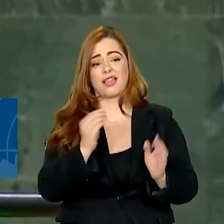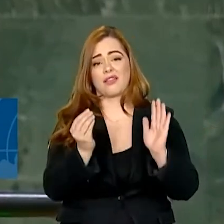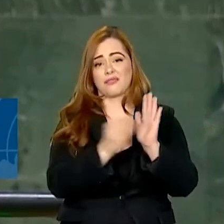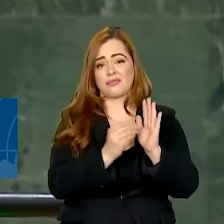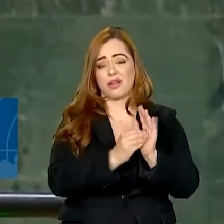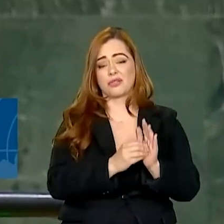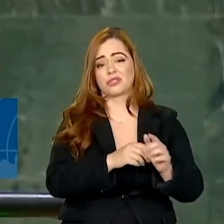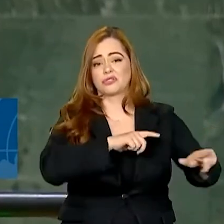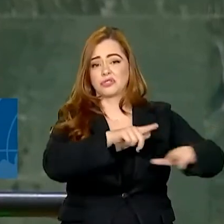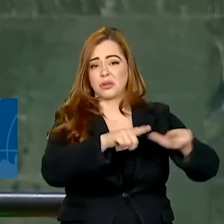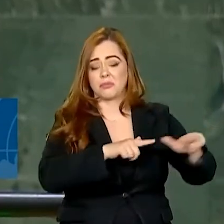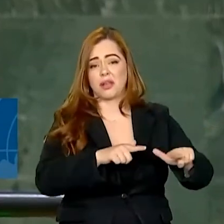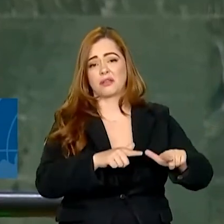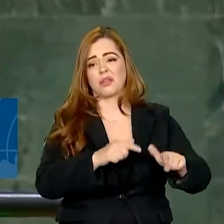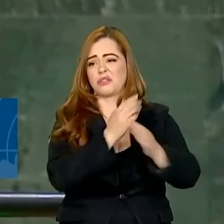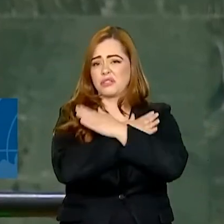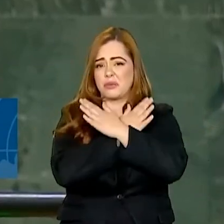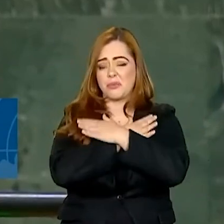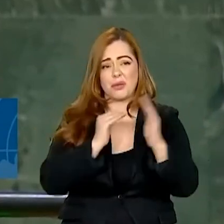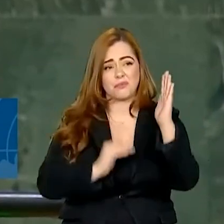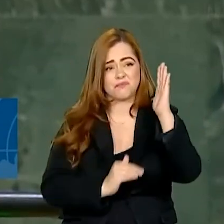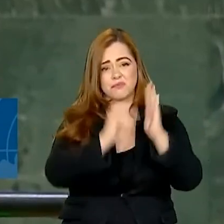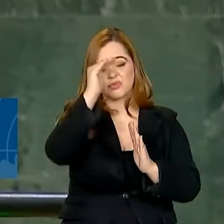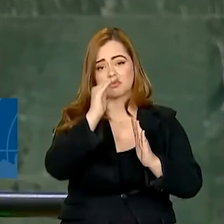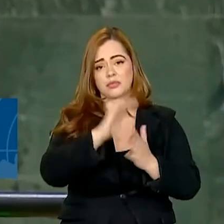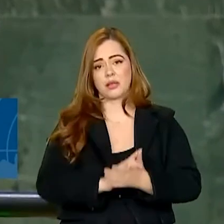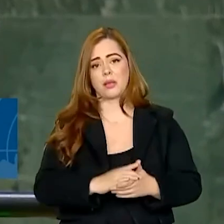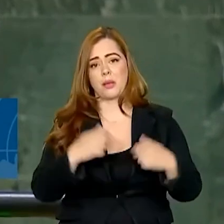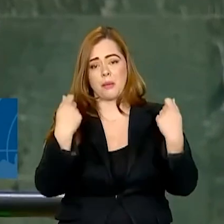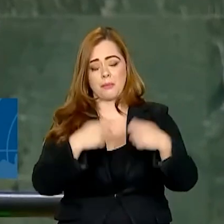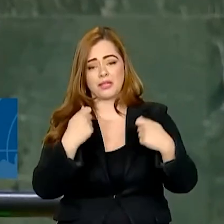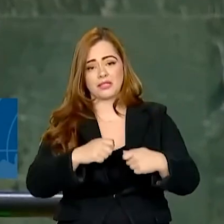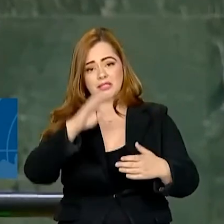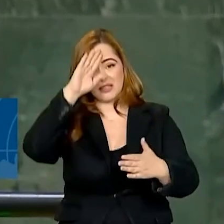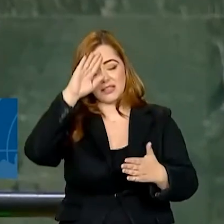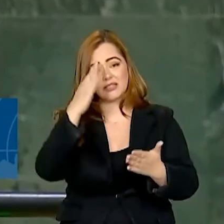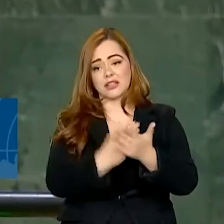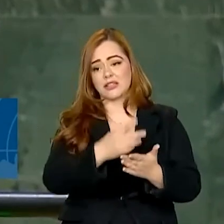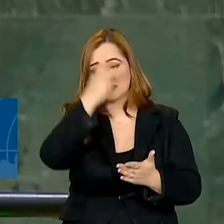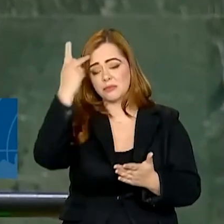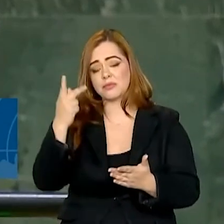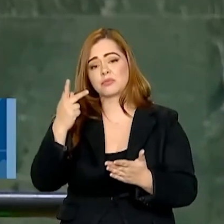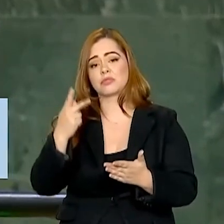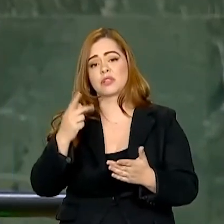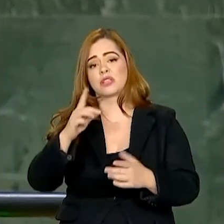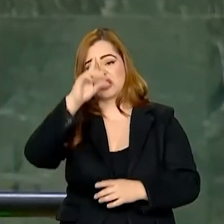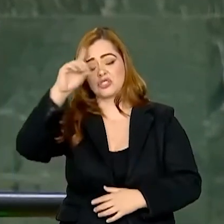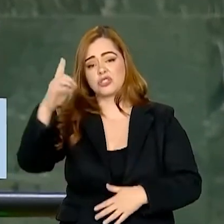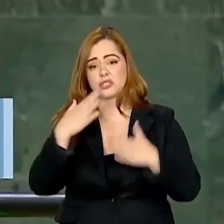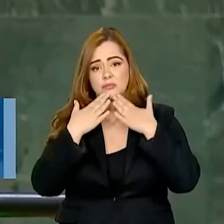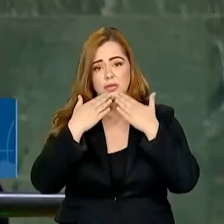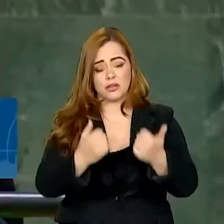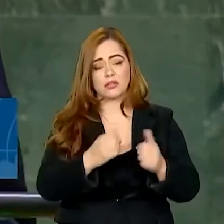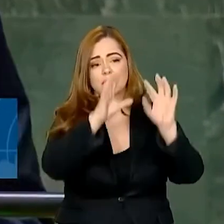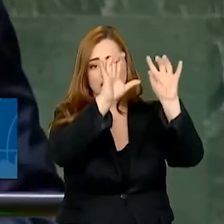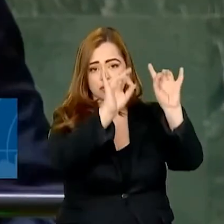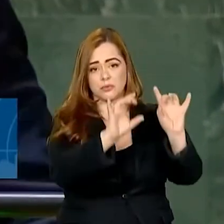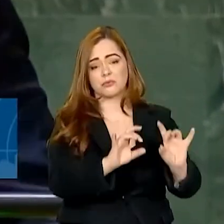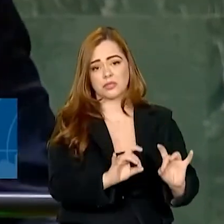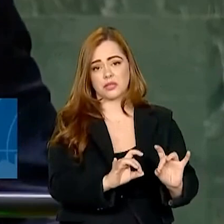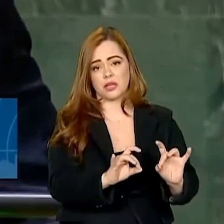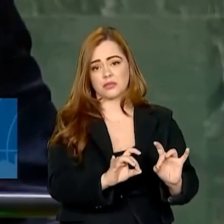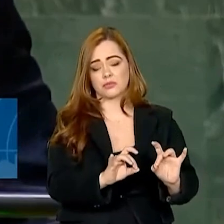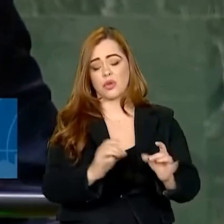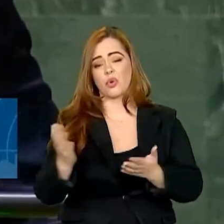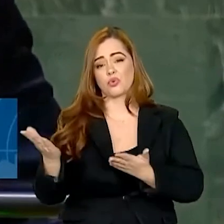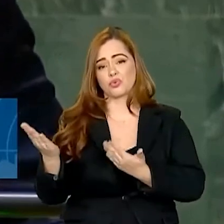a precarização do trabalho minaram a confiança das pessoas em tempos melhores, em especial